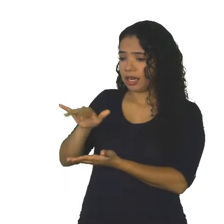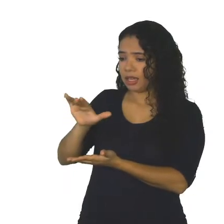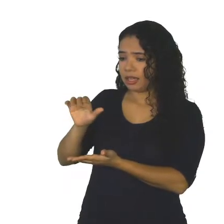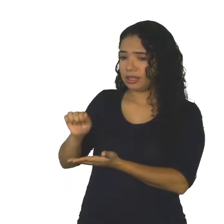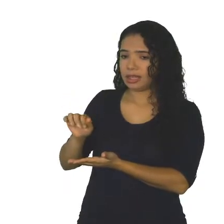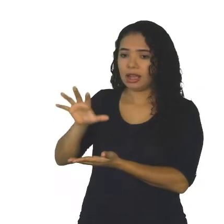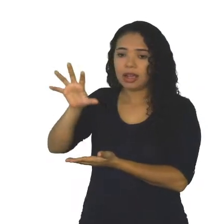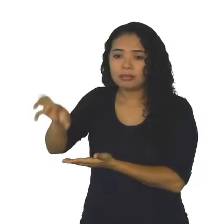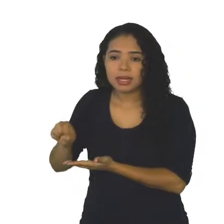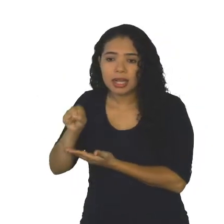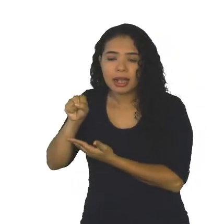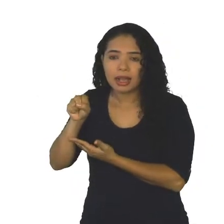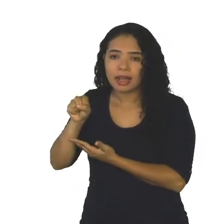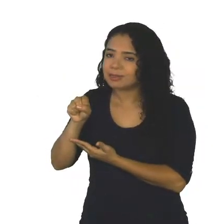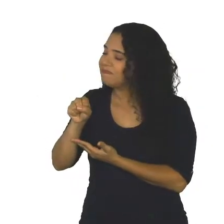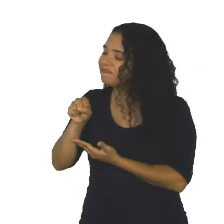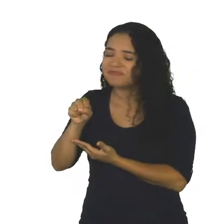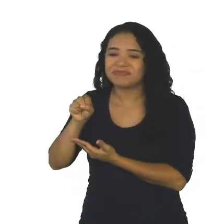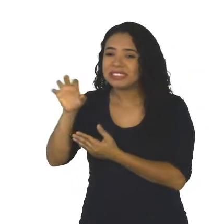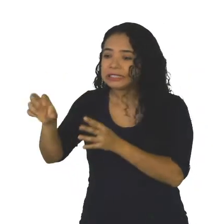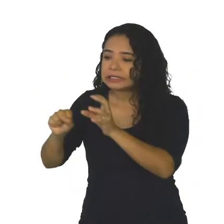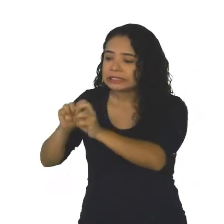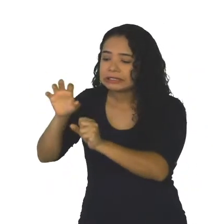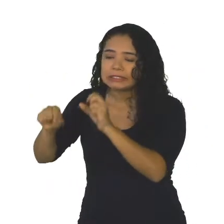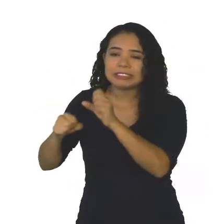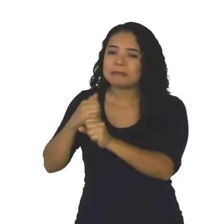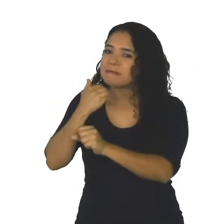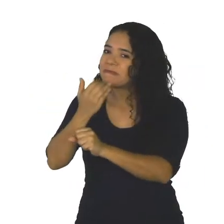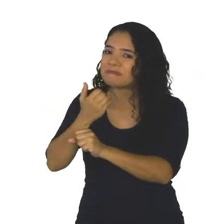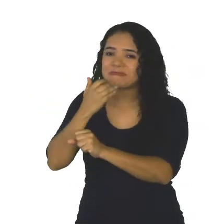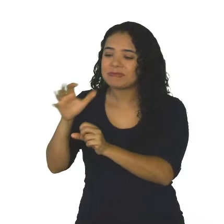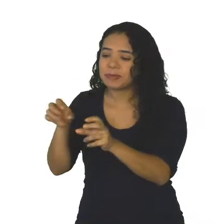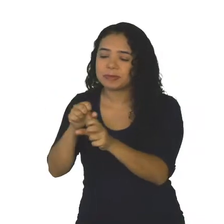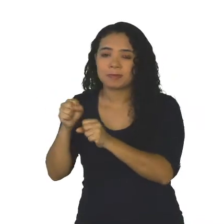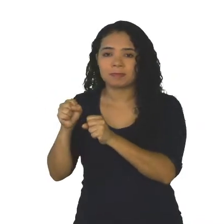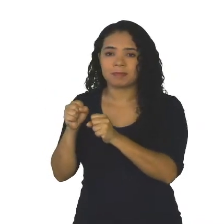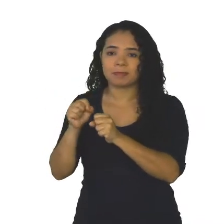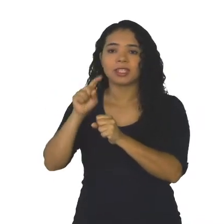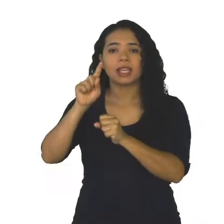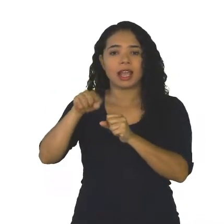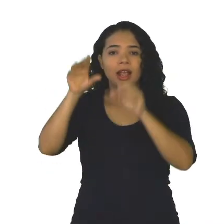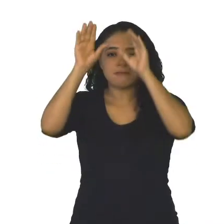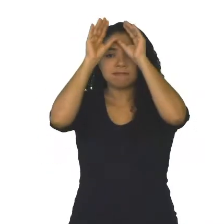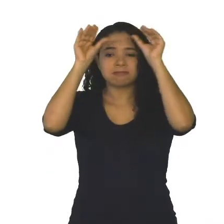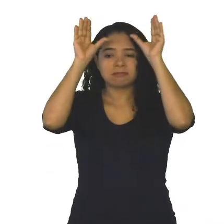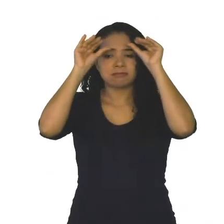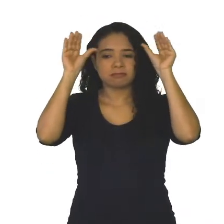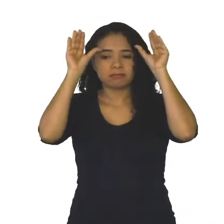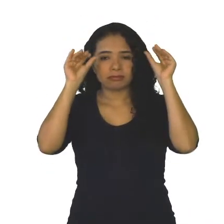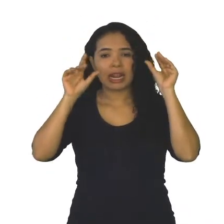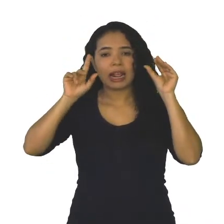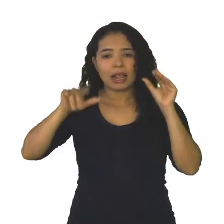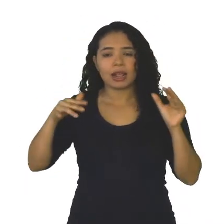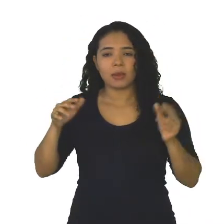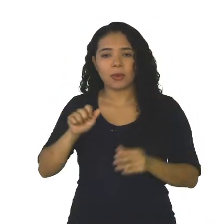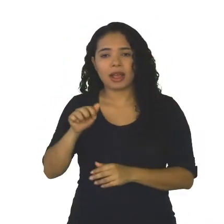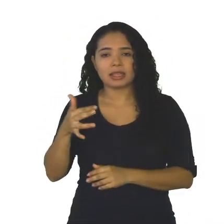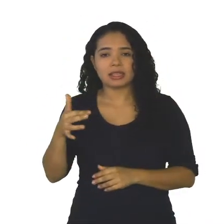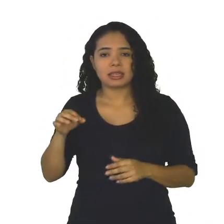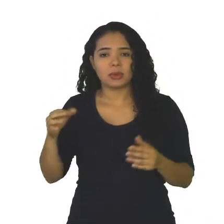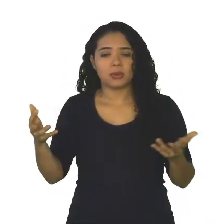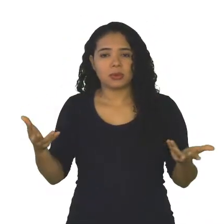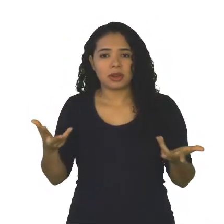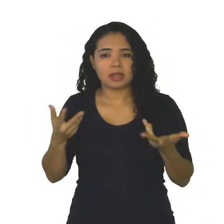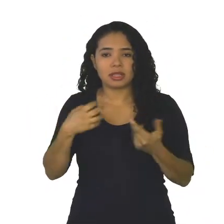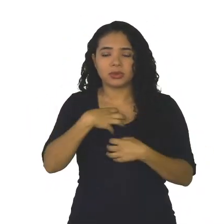na alegria? Então, assim, a gente não vê, a gente não toca, né? É uma ação, é uma qualidade, é um sentimento